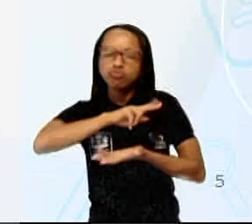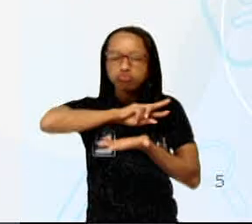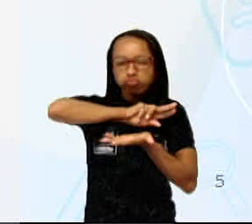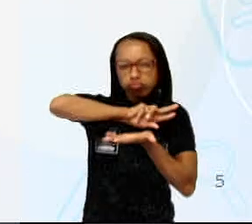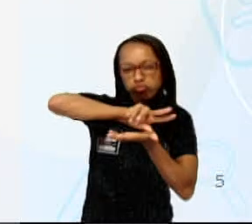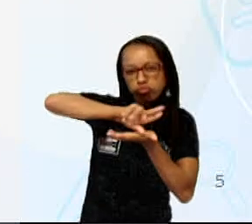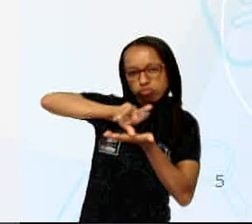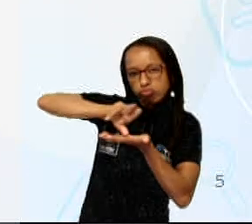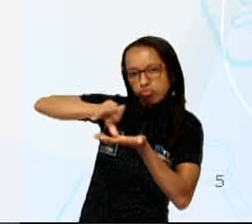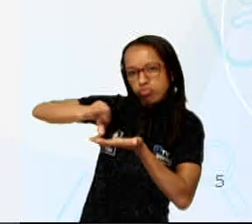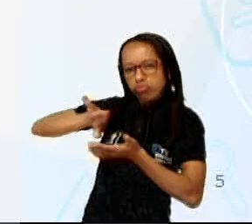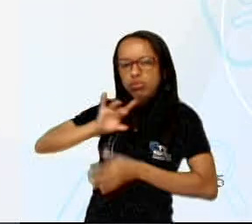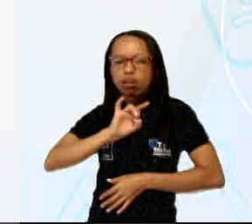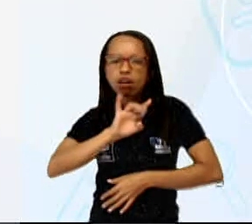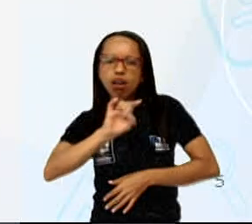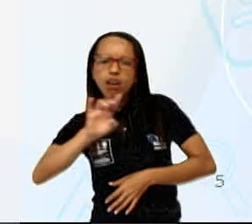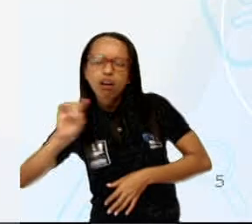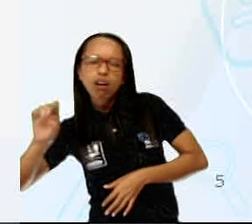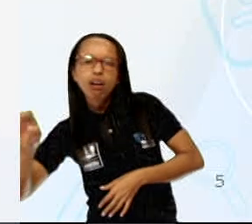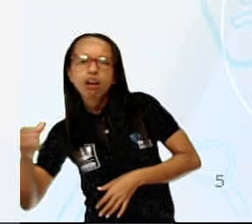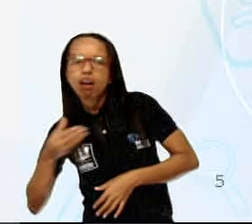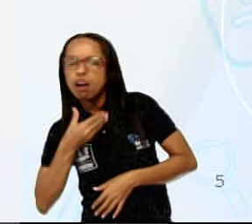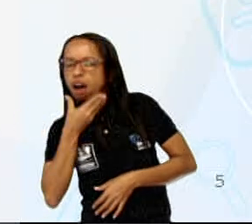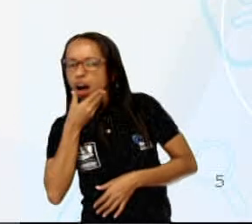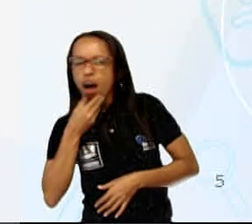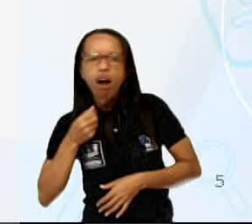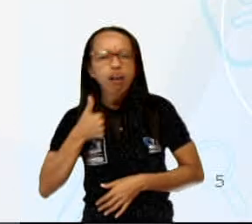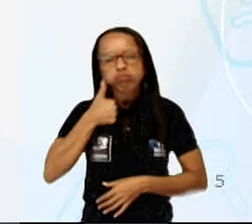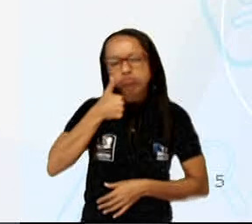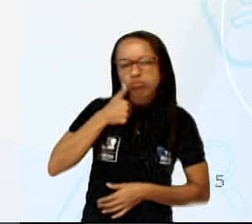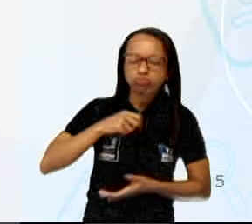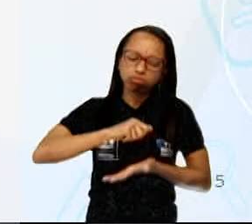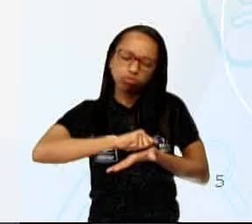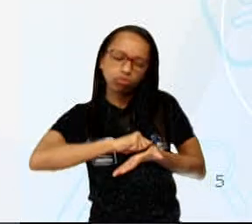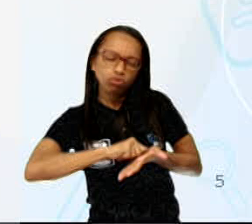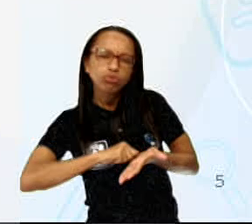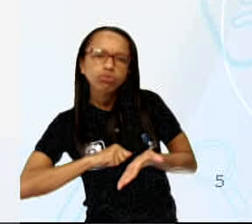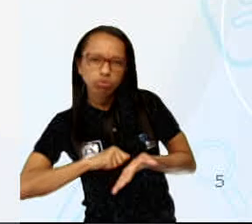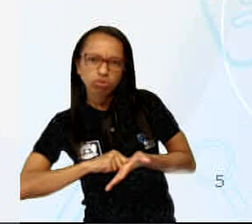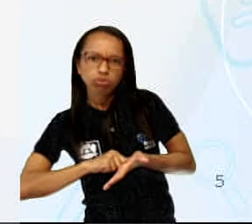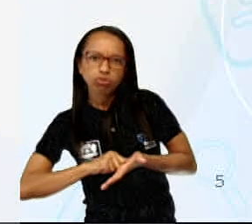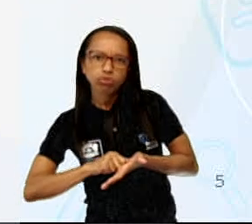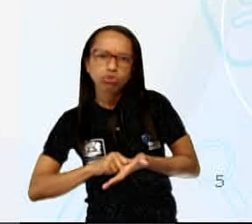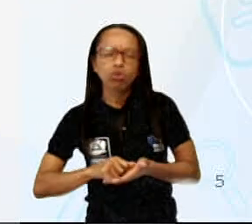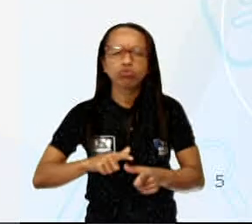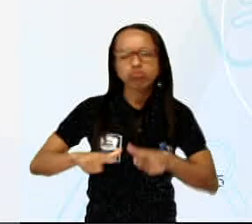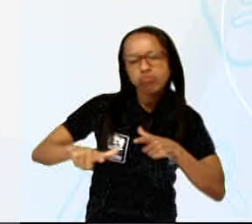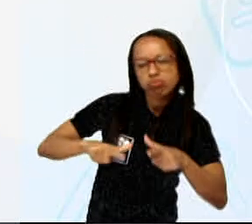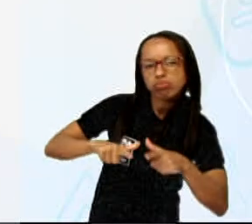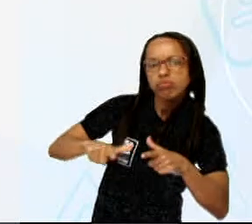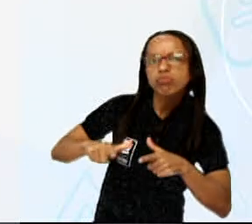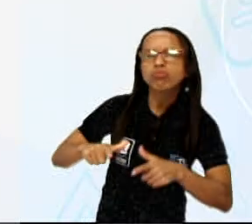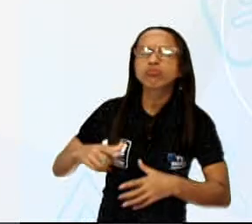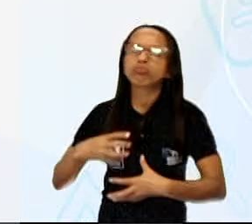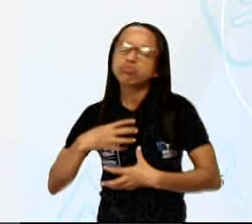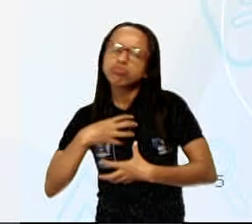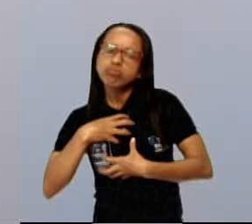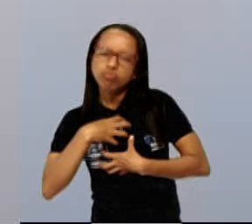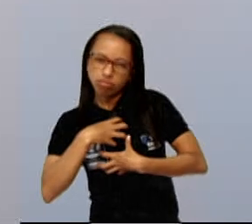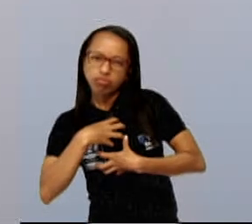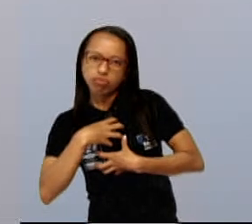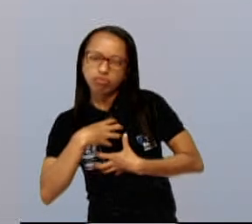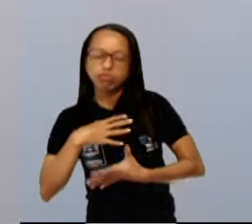cada escritor vai dar o seu tom no seu texto, vai trabalhar um sentido mais satírico, mais alegórico, entre tantos